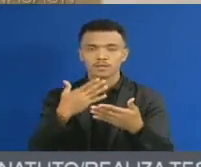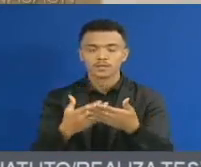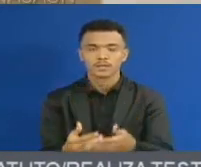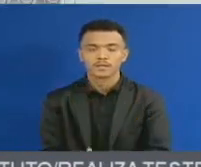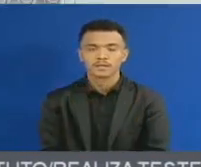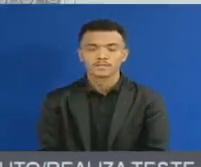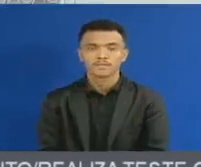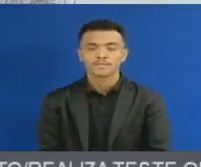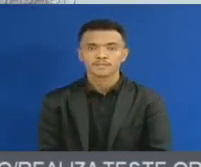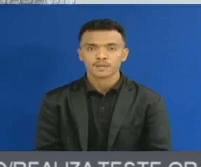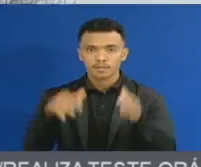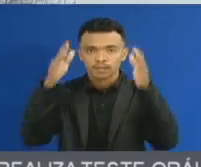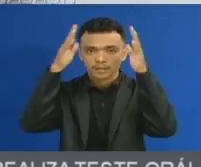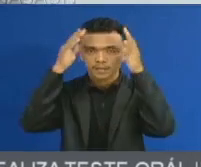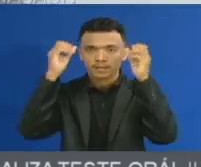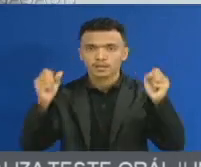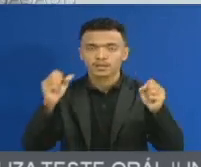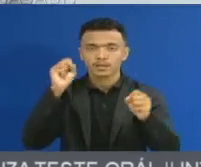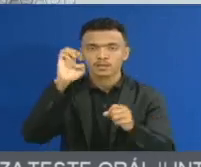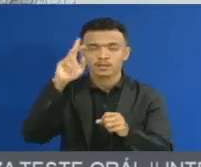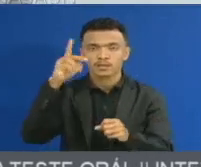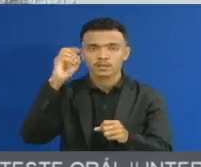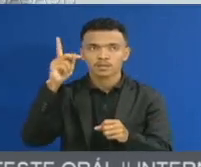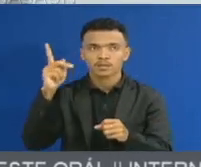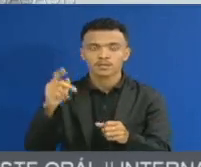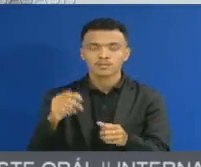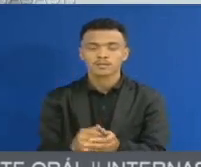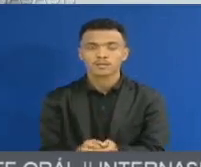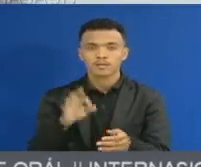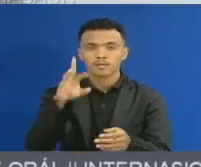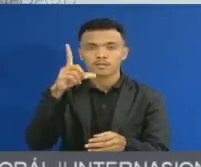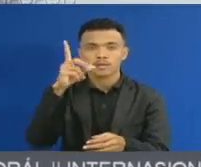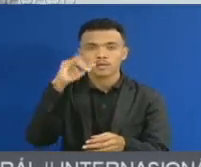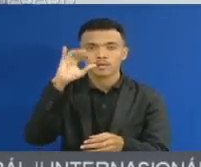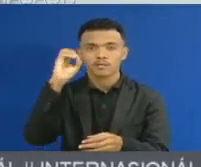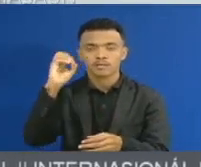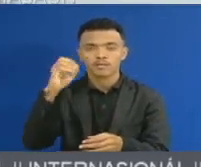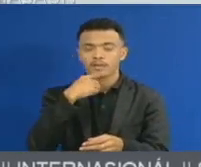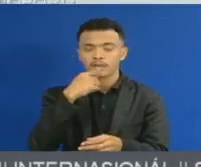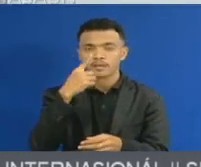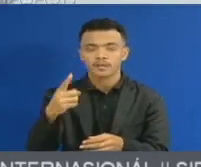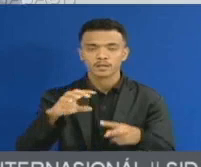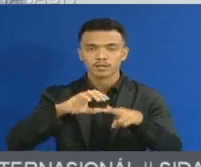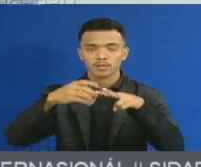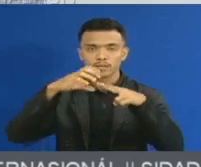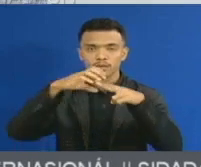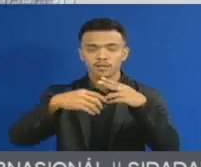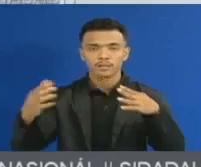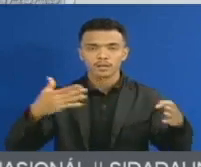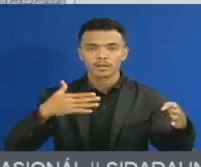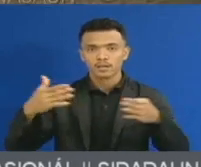ia ne ba. Presidente Federação Cooperativa Hanaimalu, Flávio Maria Guterres Hateten, Cooperativa Halibur